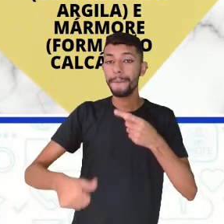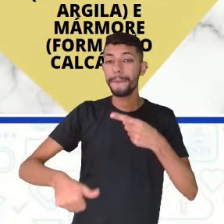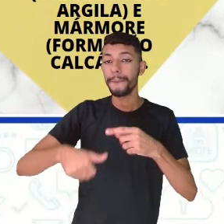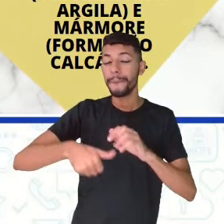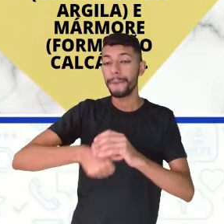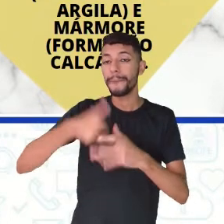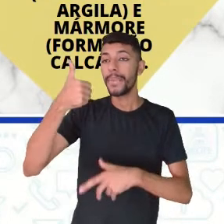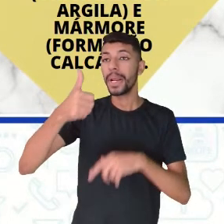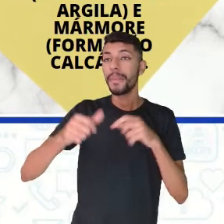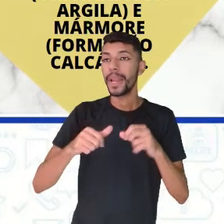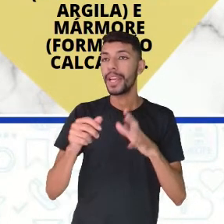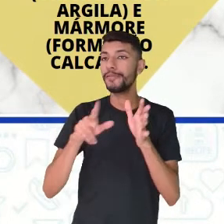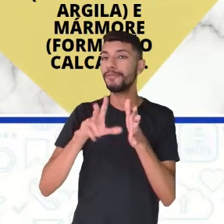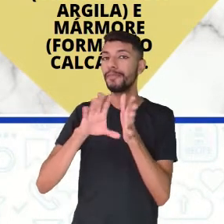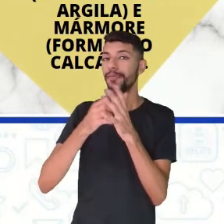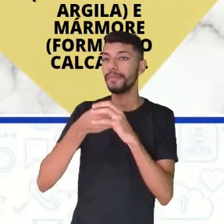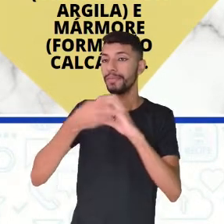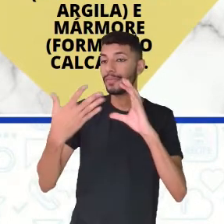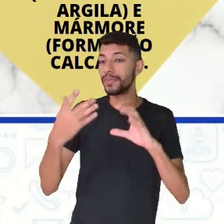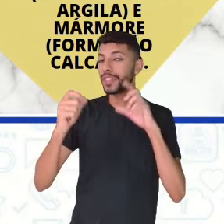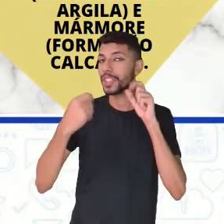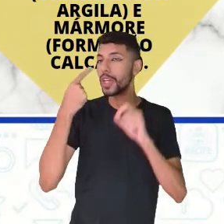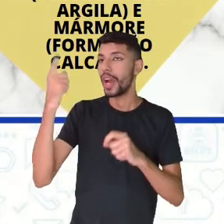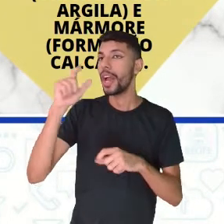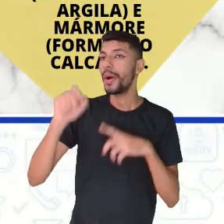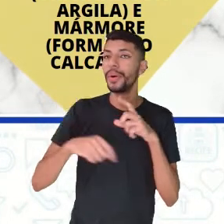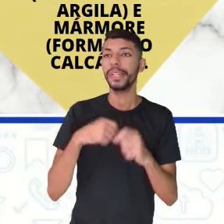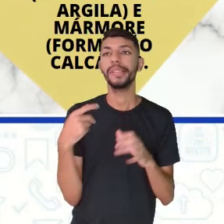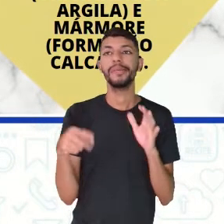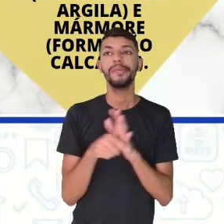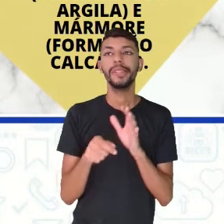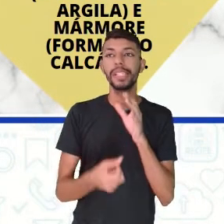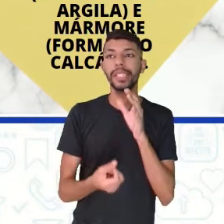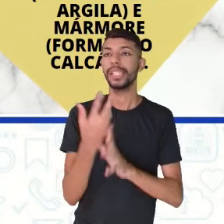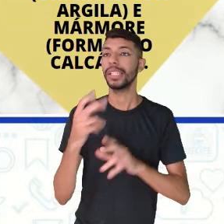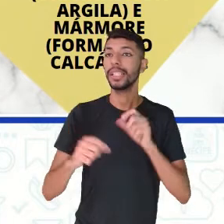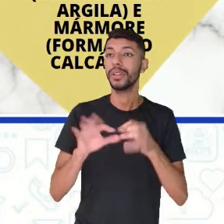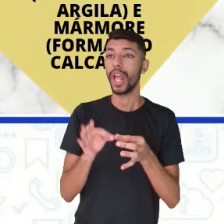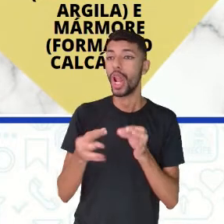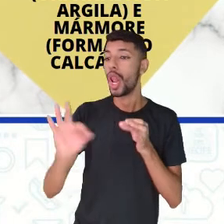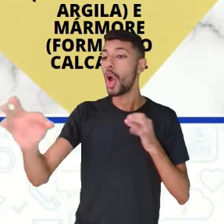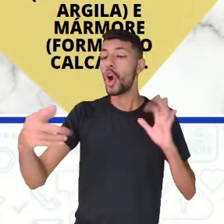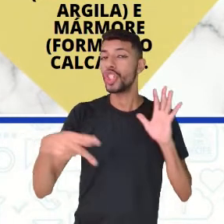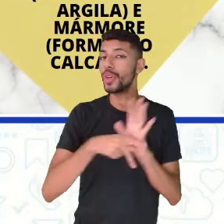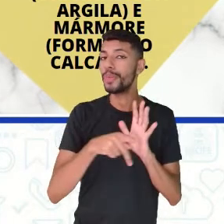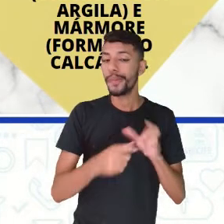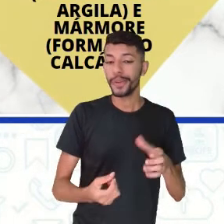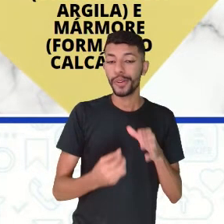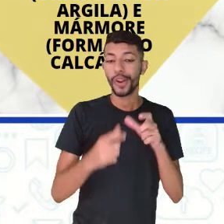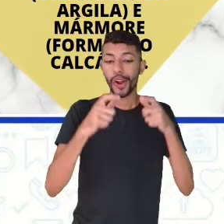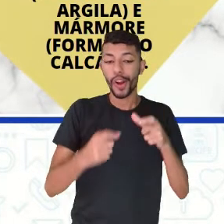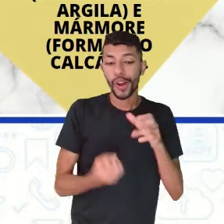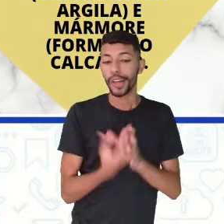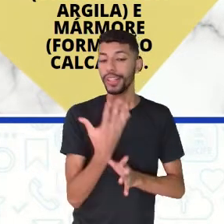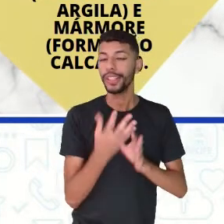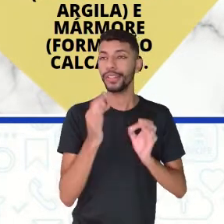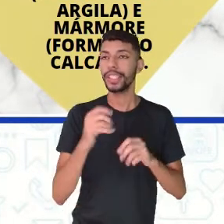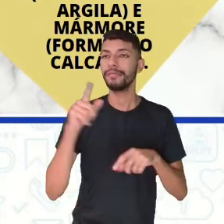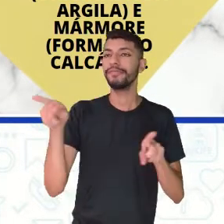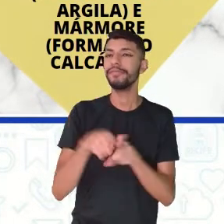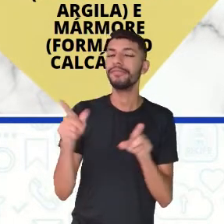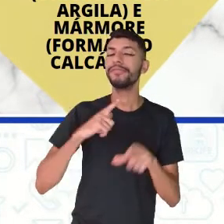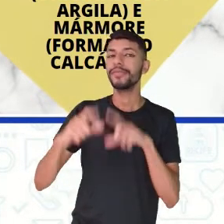rocha, né, ela vai se formar bem longe do seu lugar de origem. Isso é submetido a ela pressão